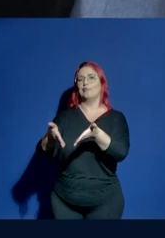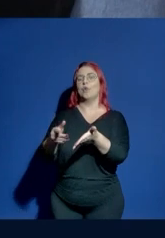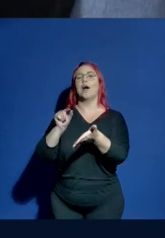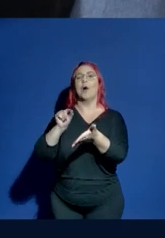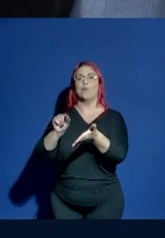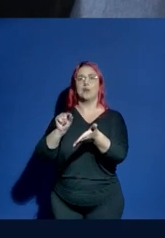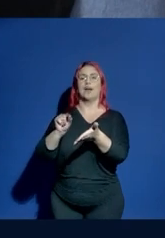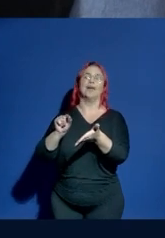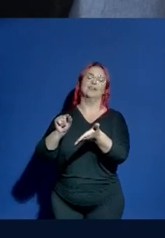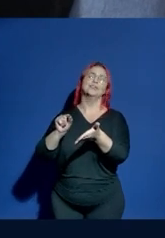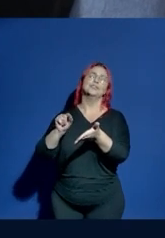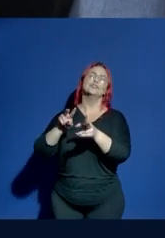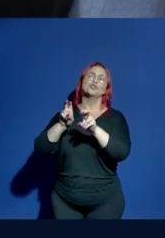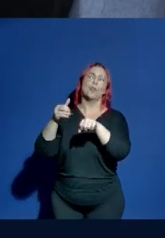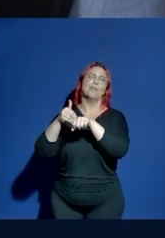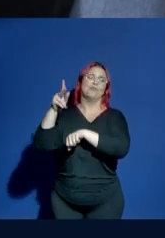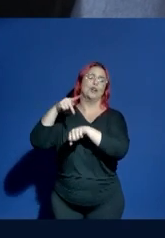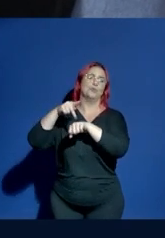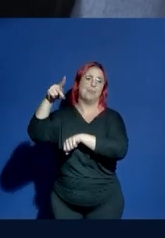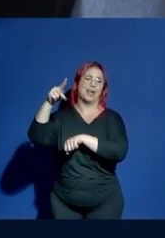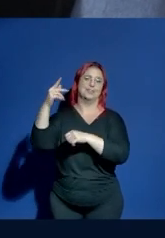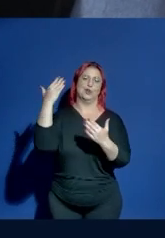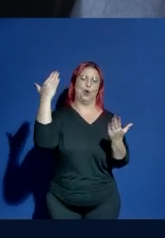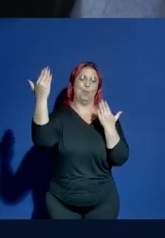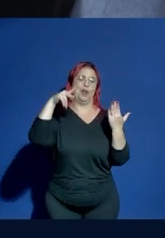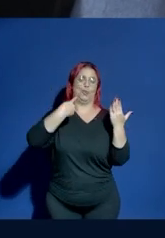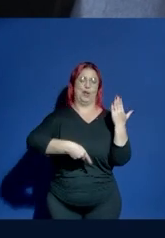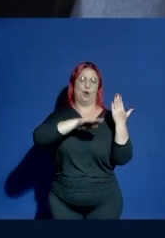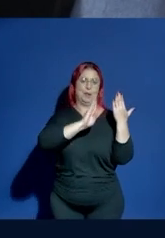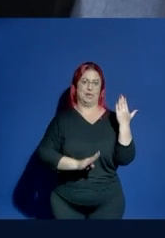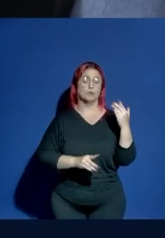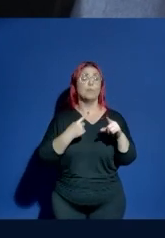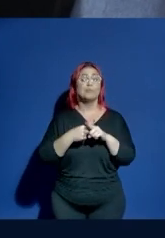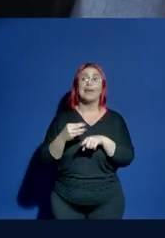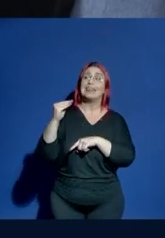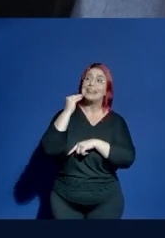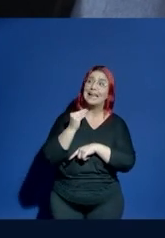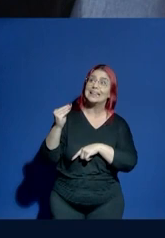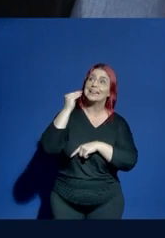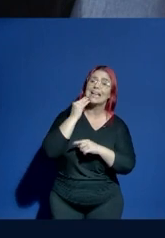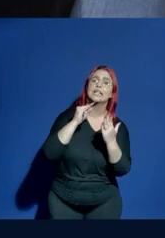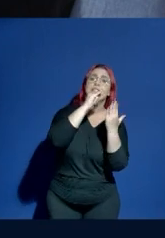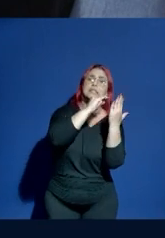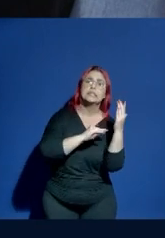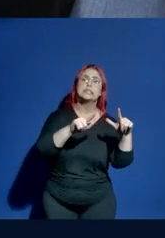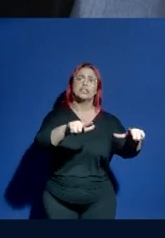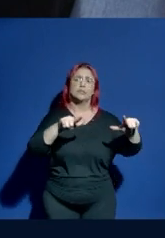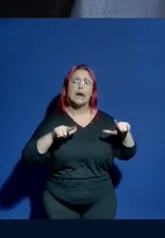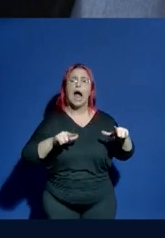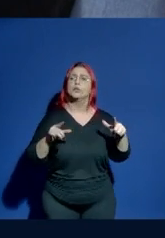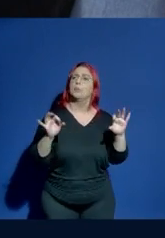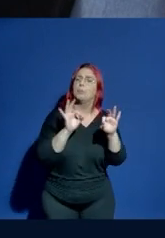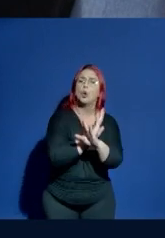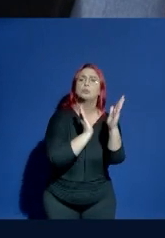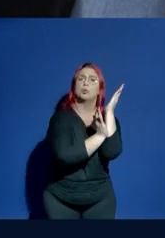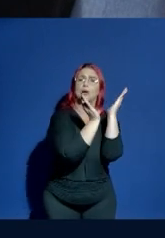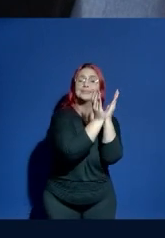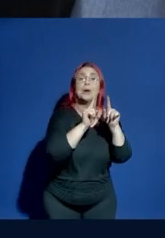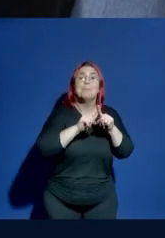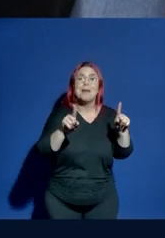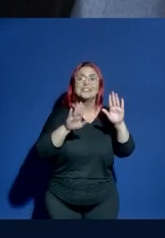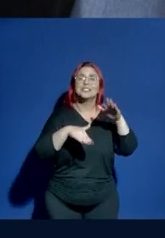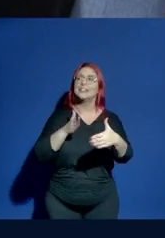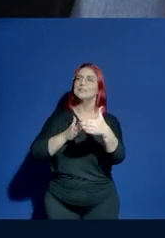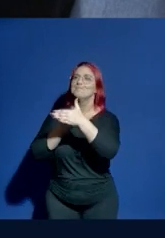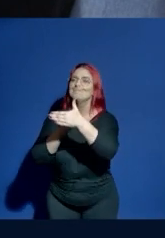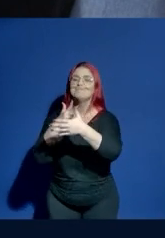advocacia internacional do caso brasileiro, porque, apesar da gente tentar fazer as certificações, a gente tem que se certificar, a gente acaba esbarrando em